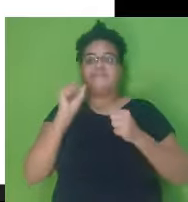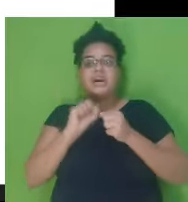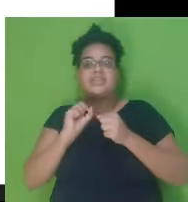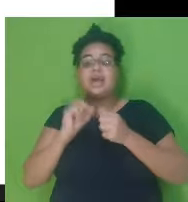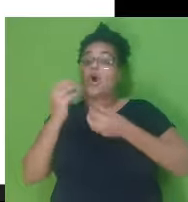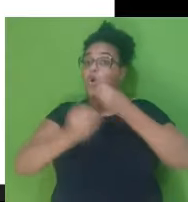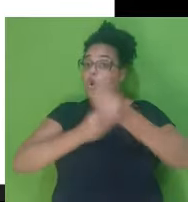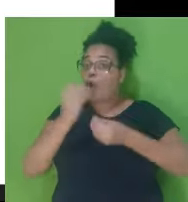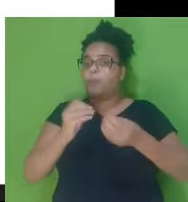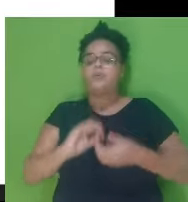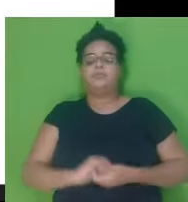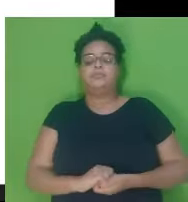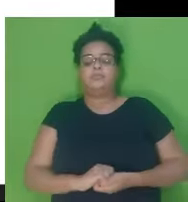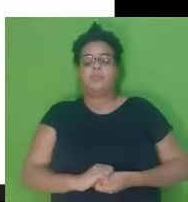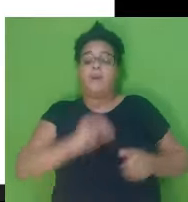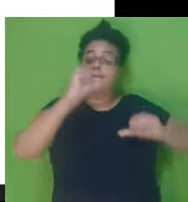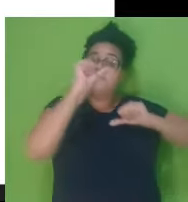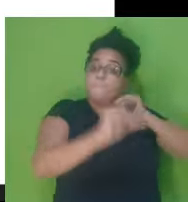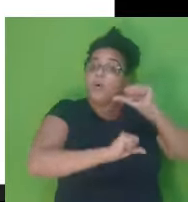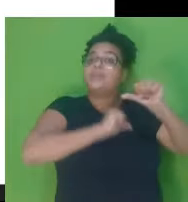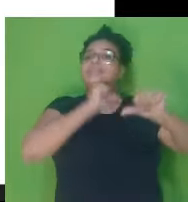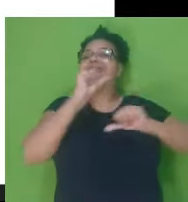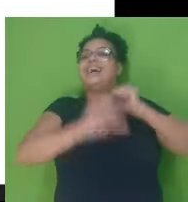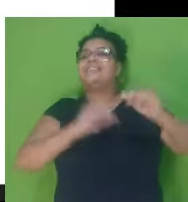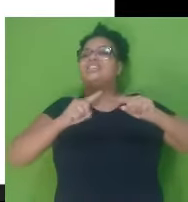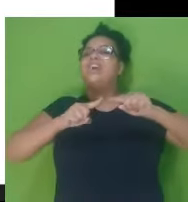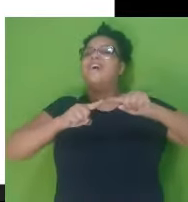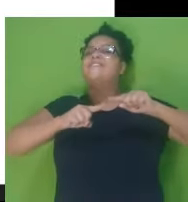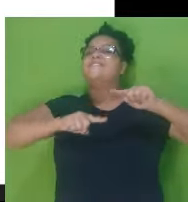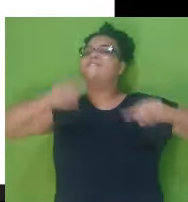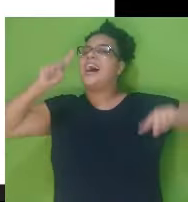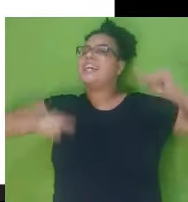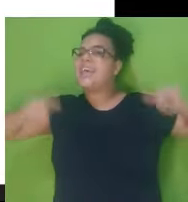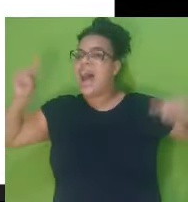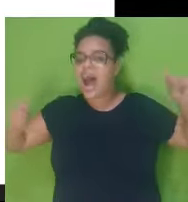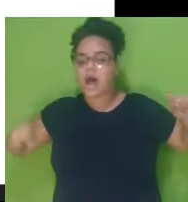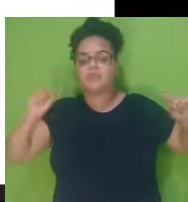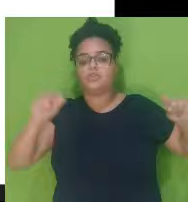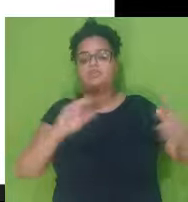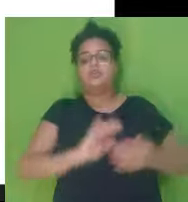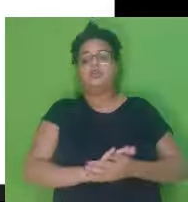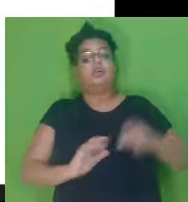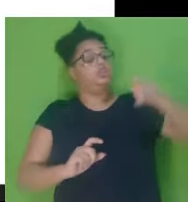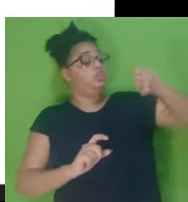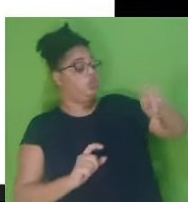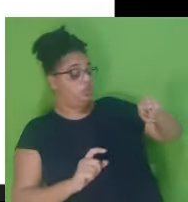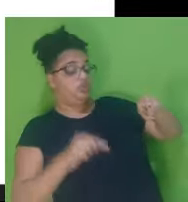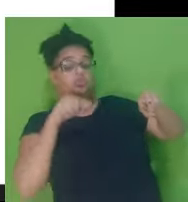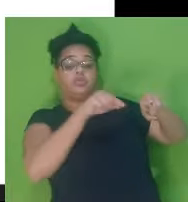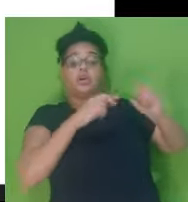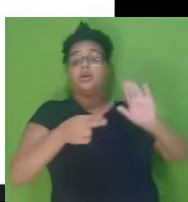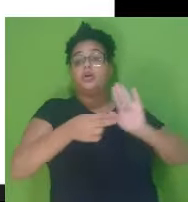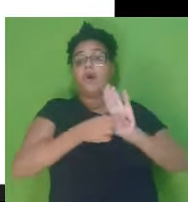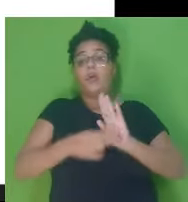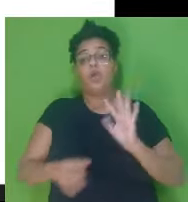nós vamos fazer essa mudança de variável aqui. X igual a 2t.